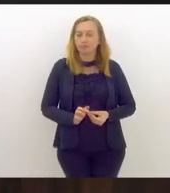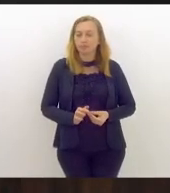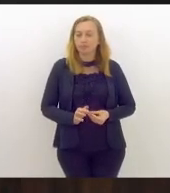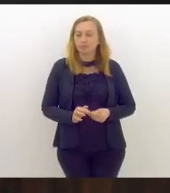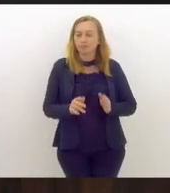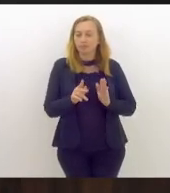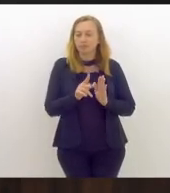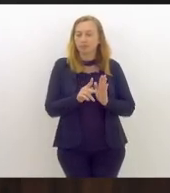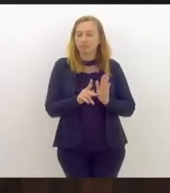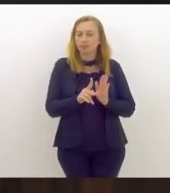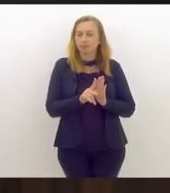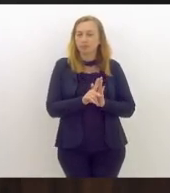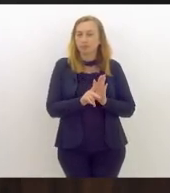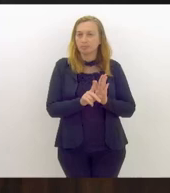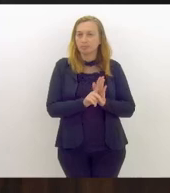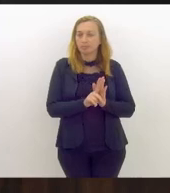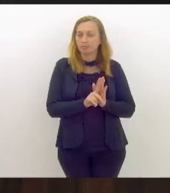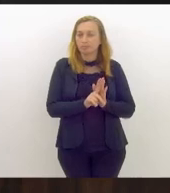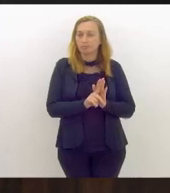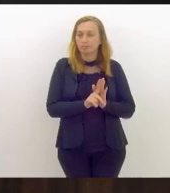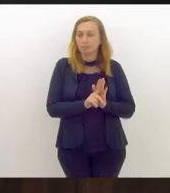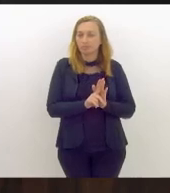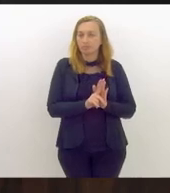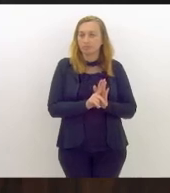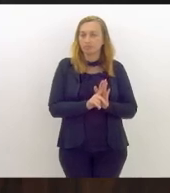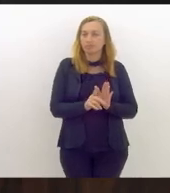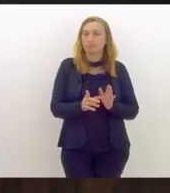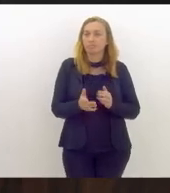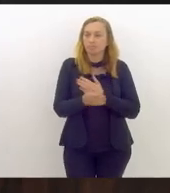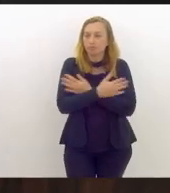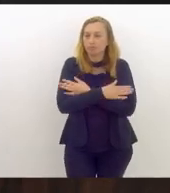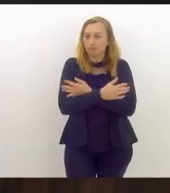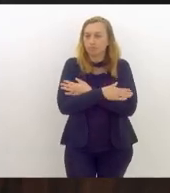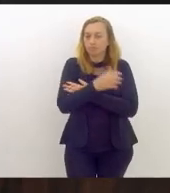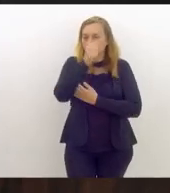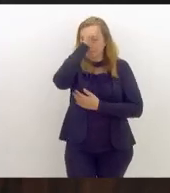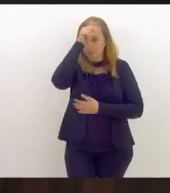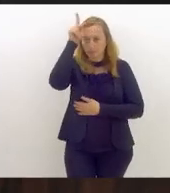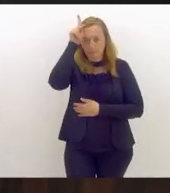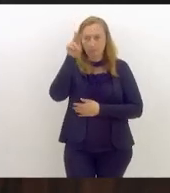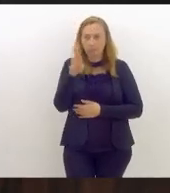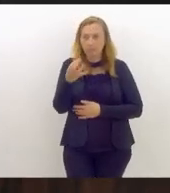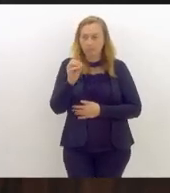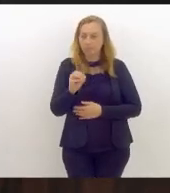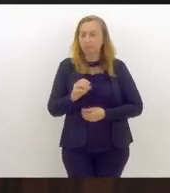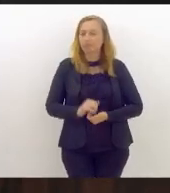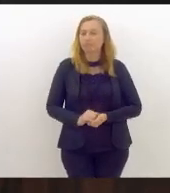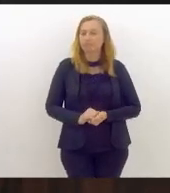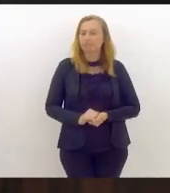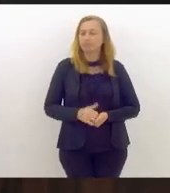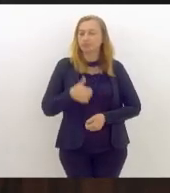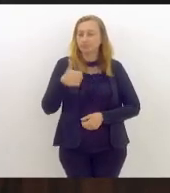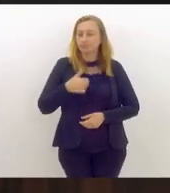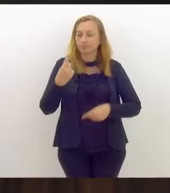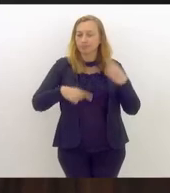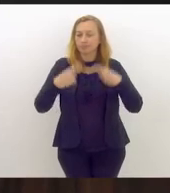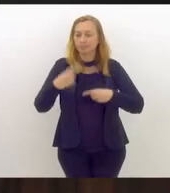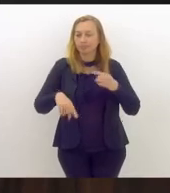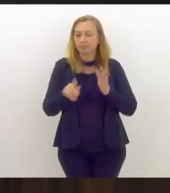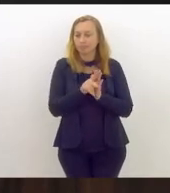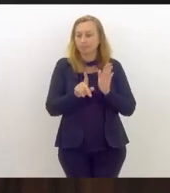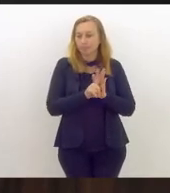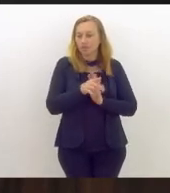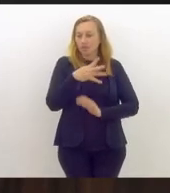Projeto de lei, perdão, vai a autógrafo e a gente já manda aqui um abraço para o prefeitão Rodrigo. Em primeira discussão, projeto